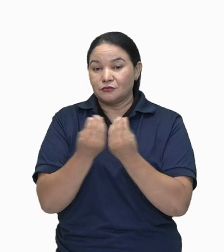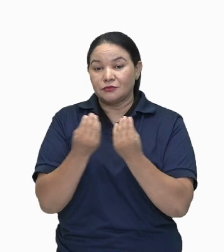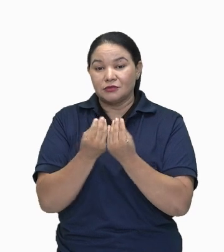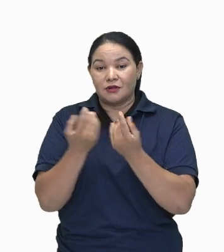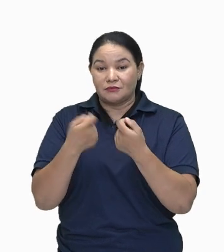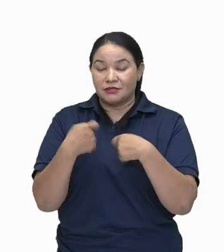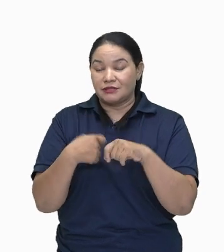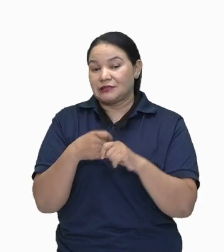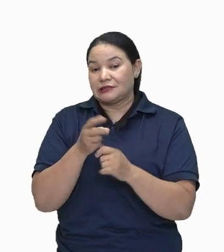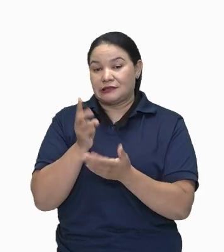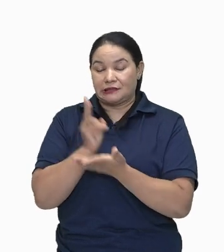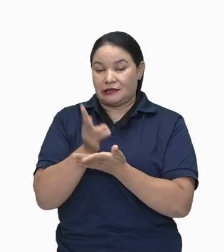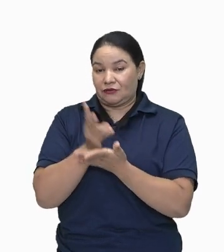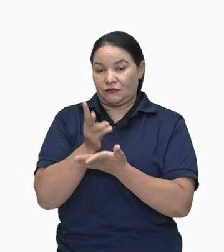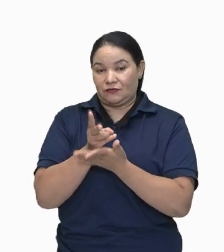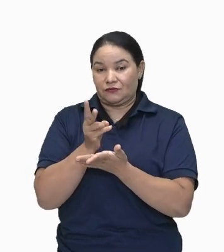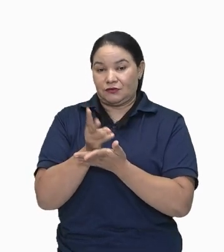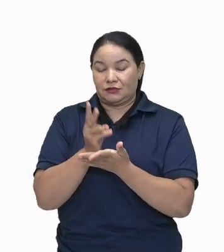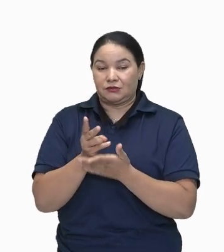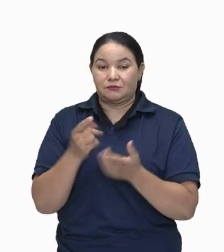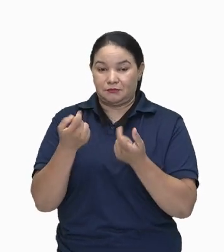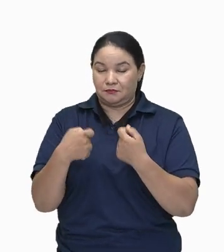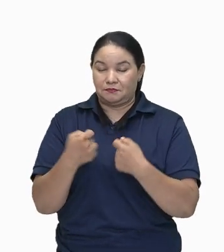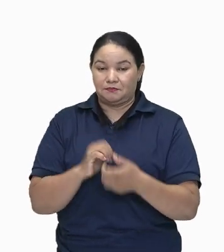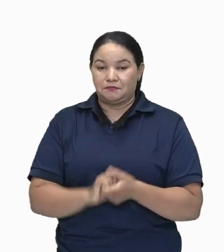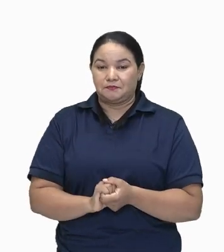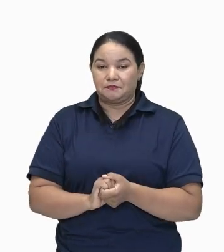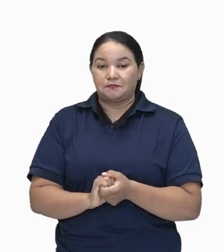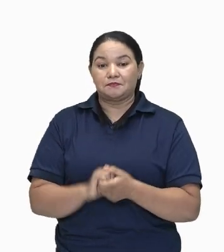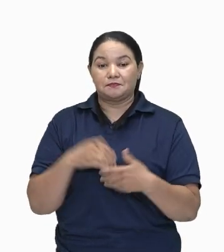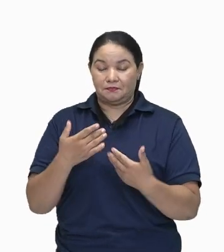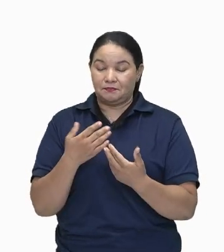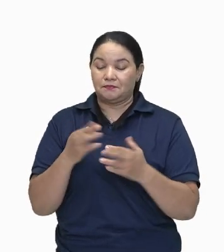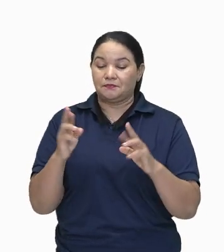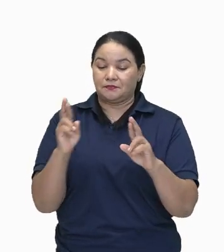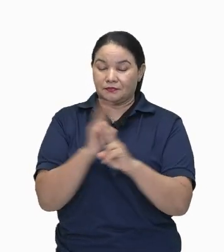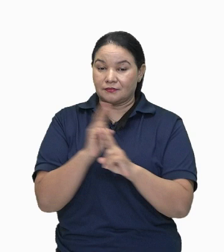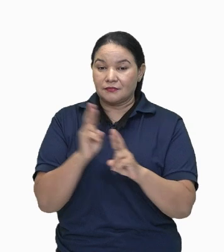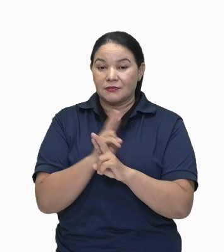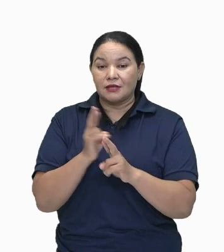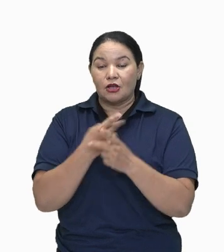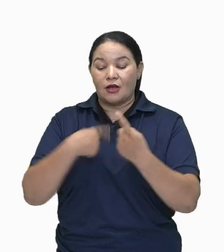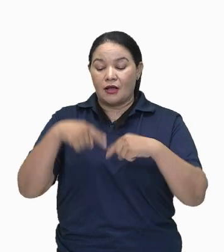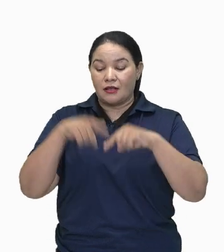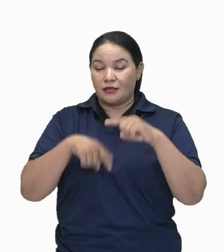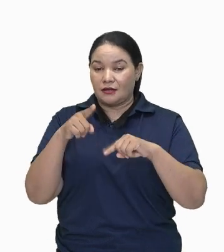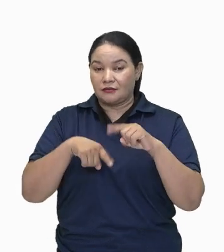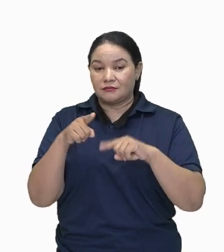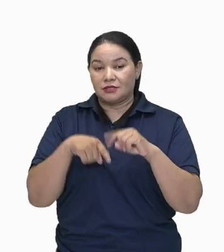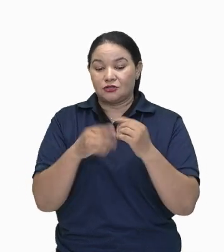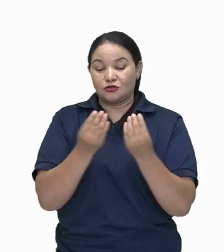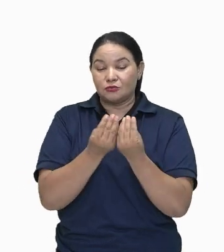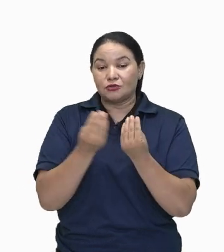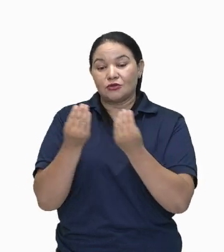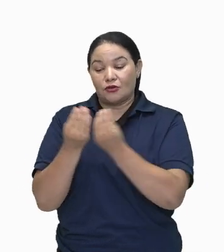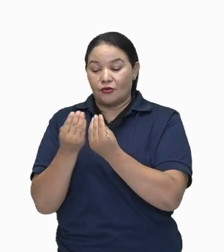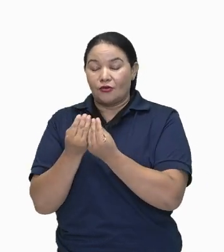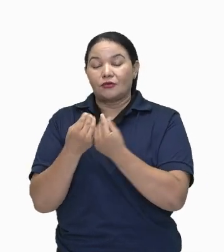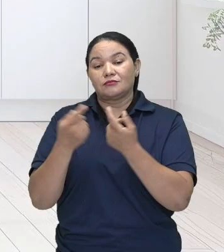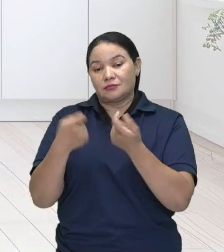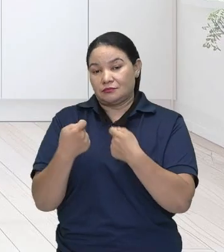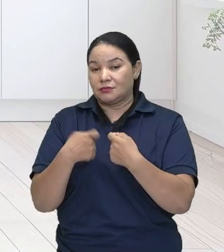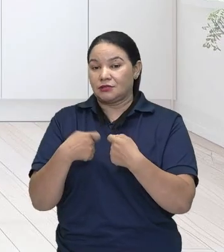é sempre fixa. Então, estabelece que a razão entre os elementos que formam uma substância é